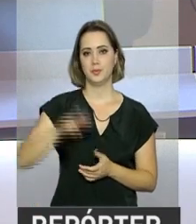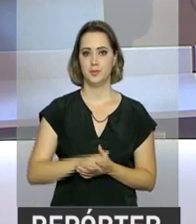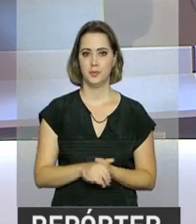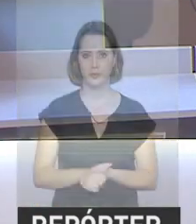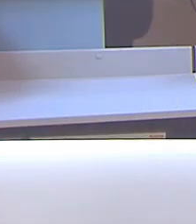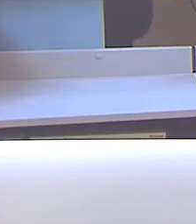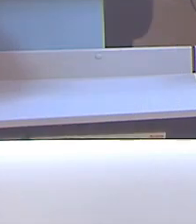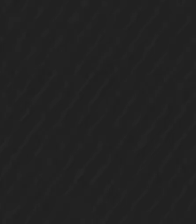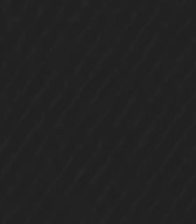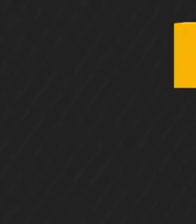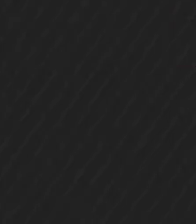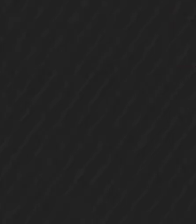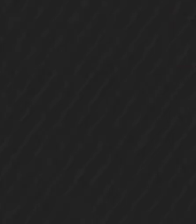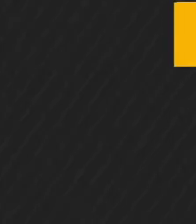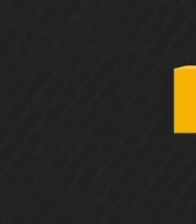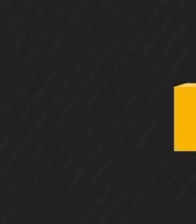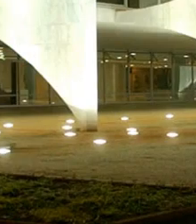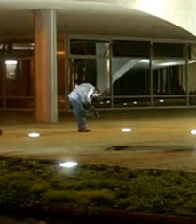Federal